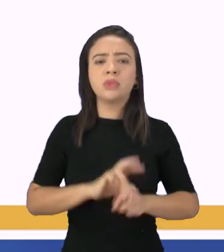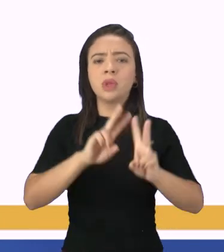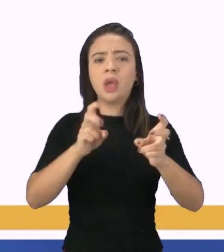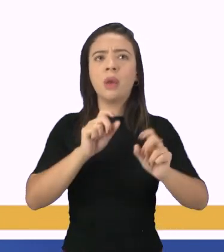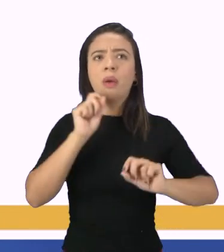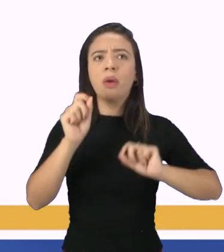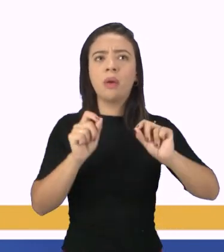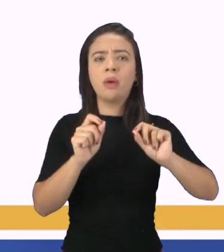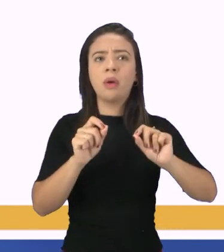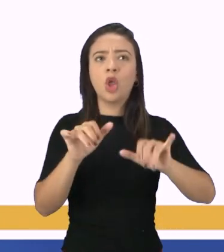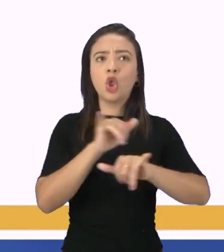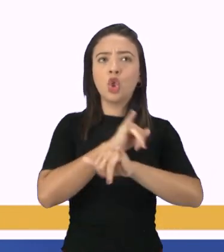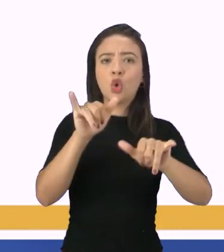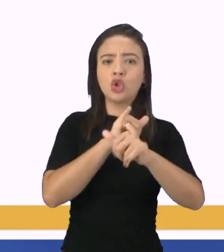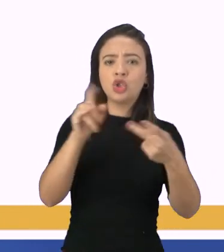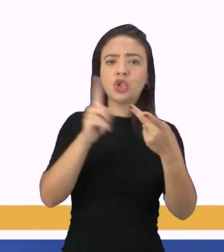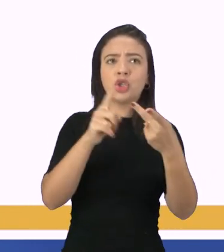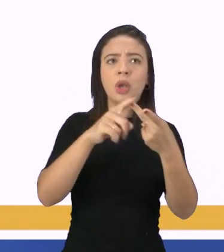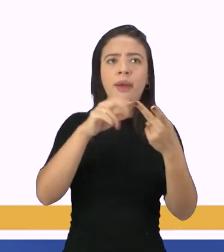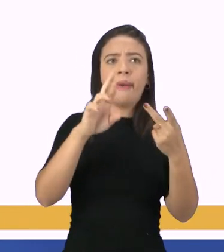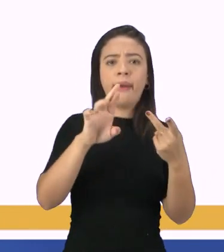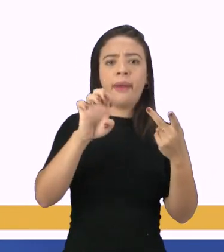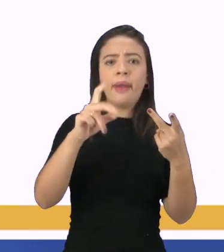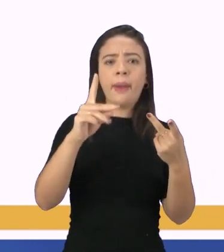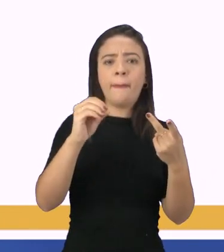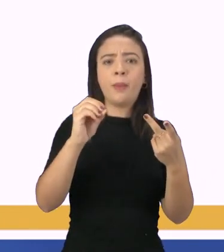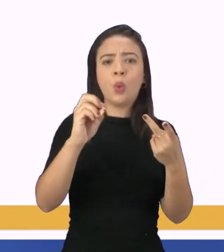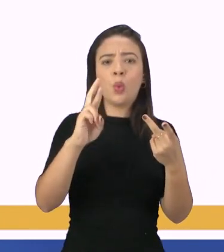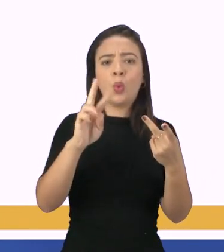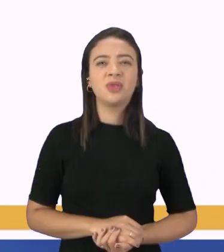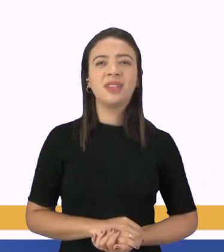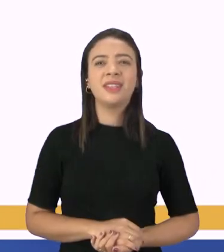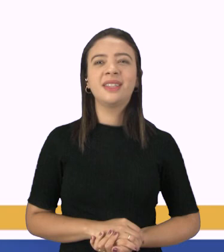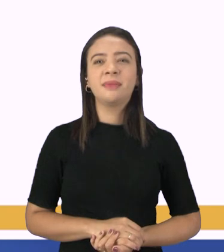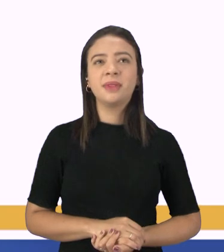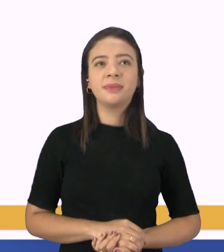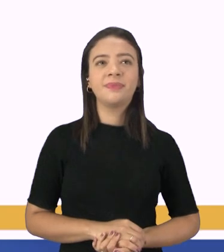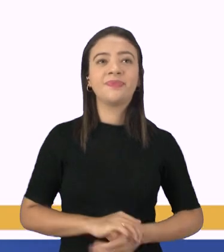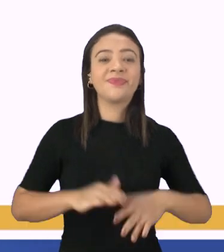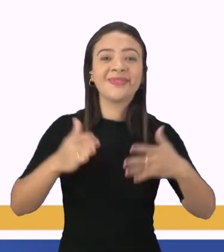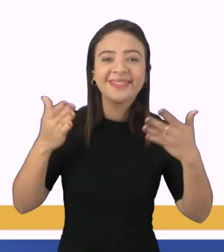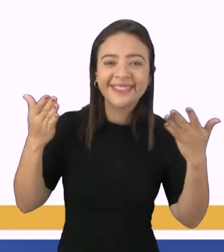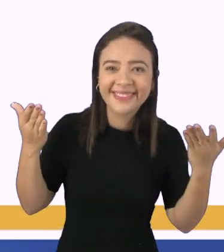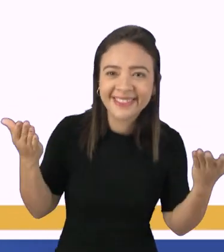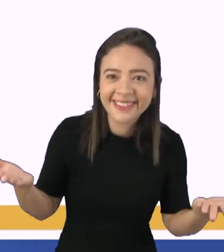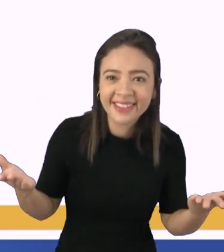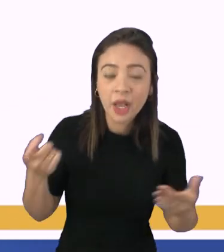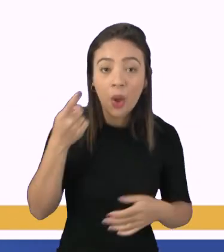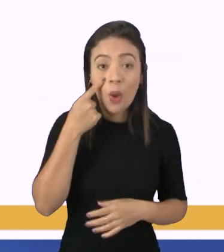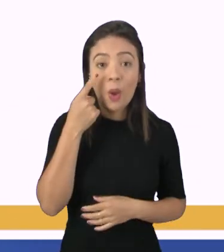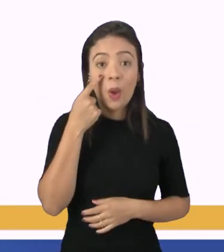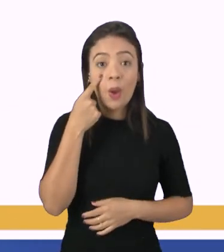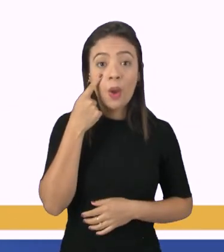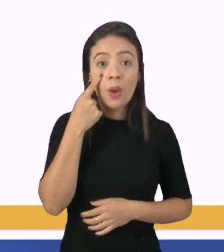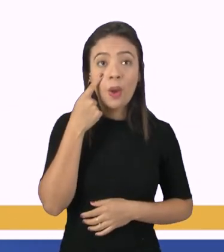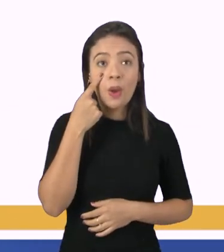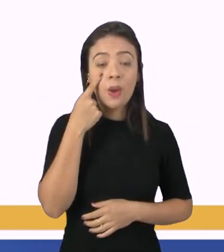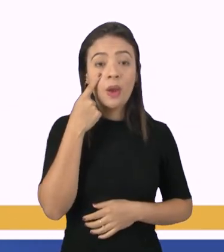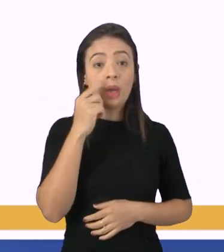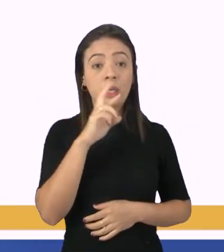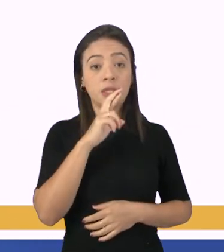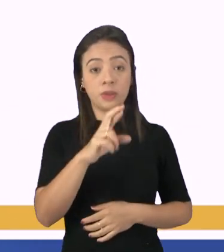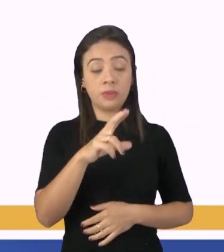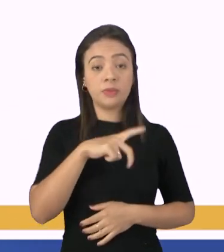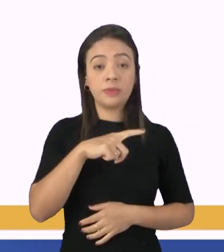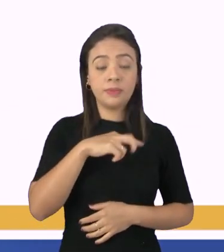Da notícia, reportagem ou entrevista? Você sabe me dizer? Bom, vamos verificar agora a resposta